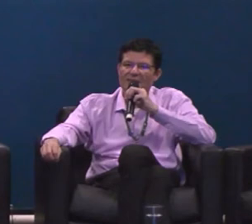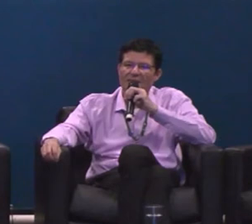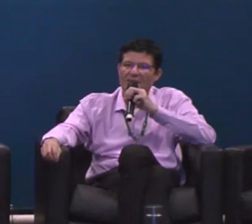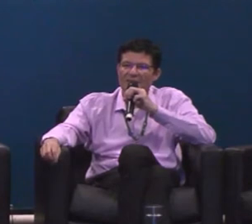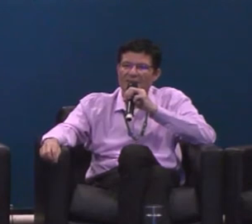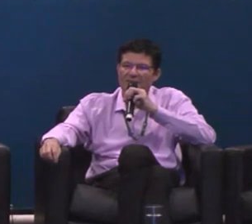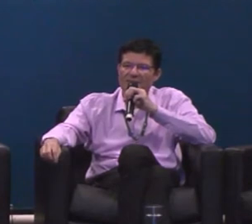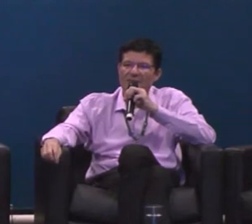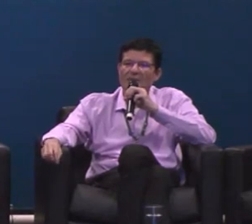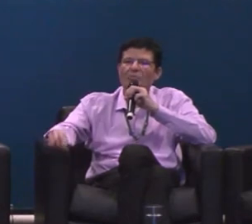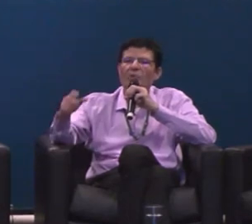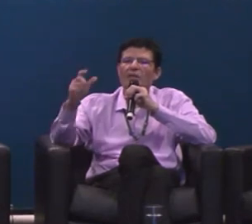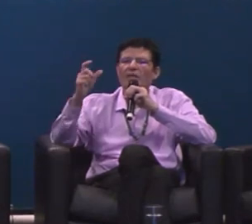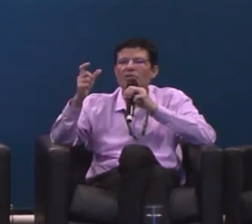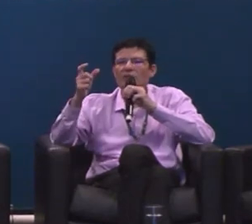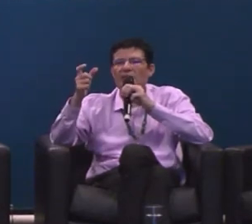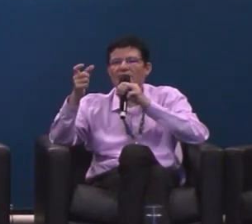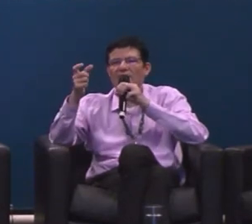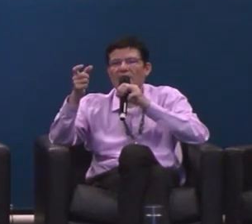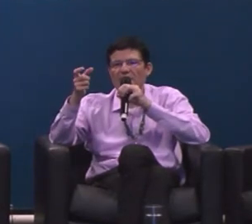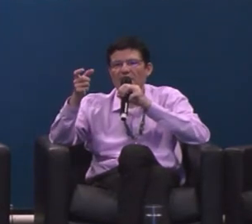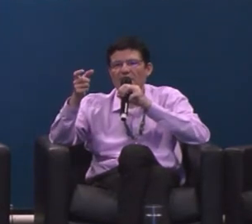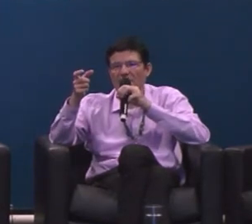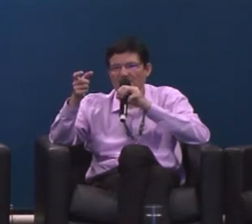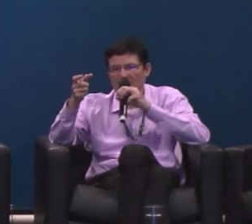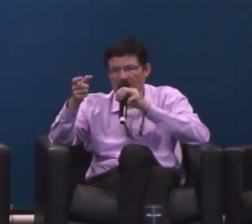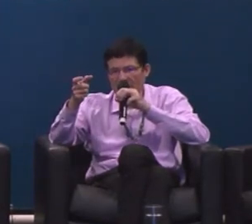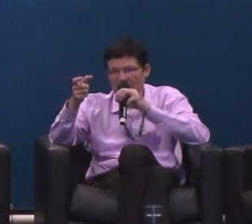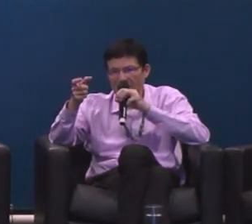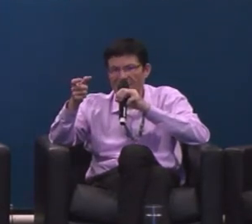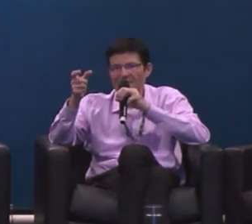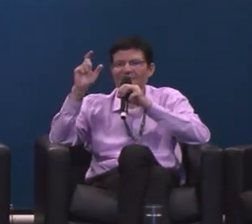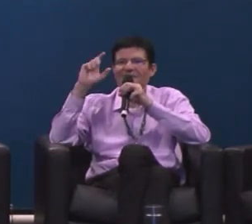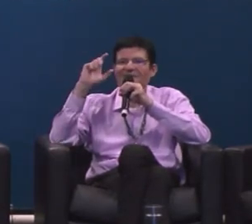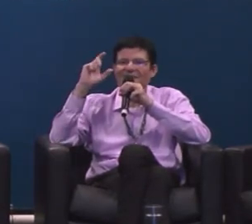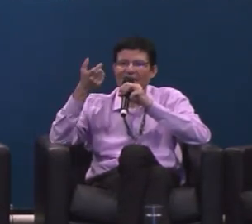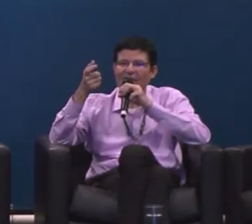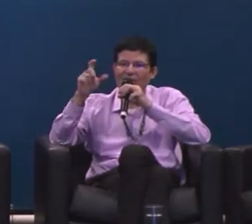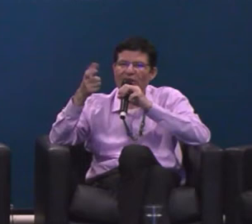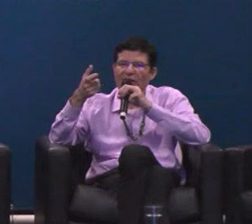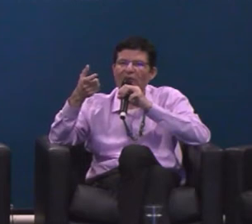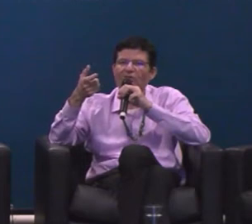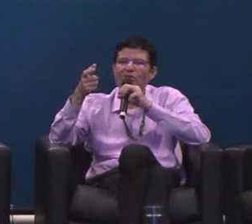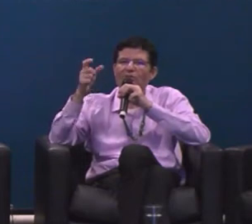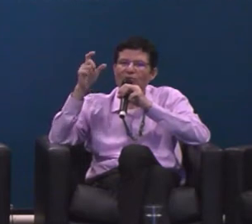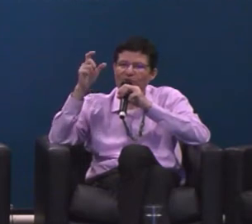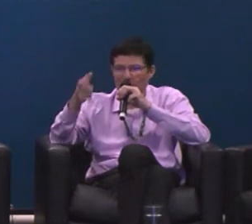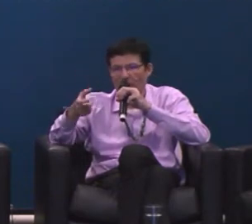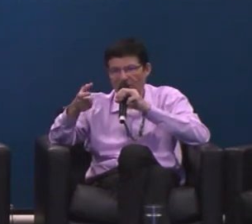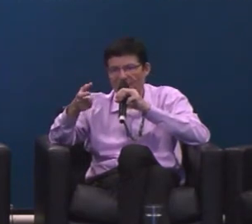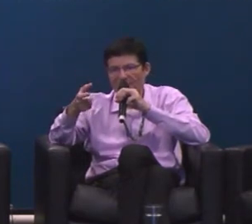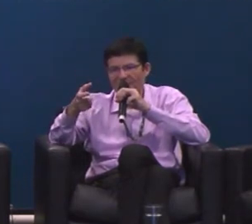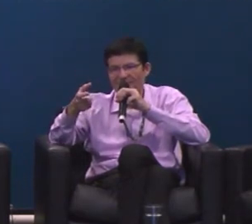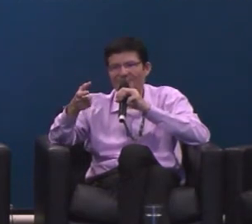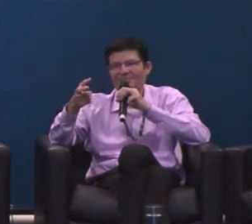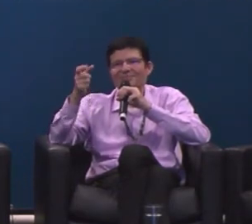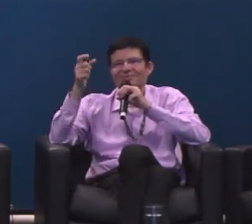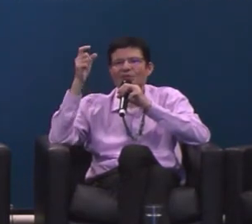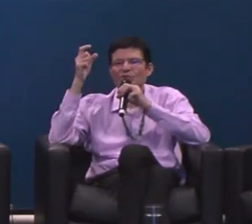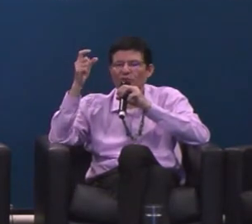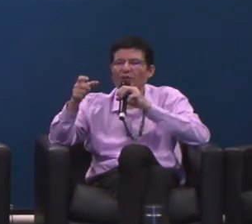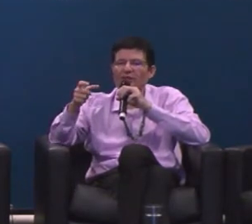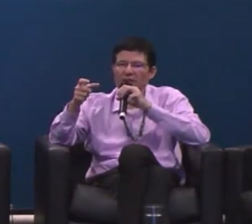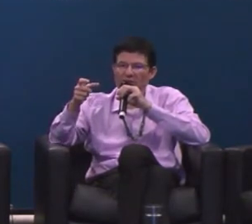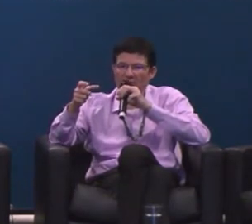Não. Porque isso que estava na 66 é que gerava o problema. E isso